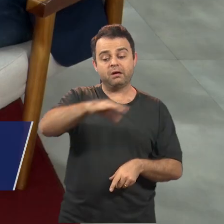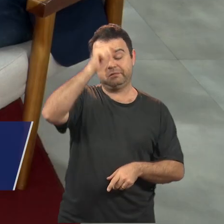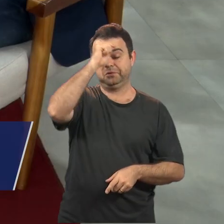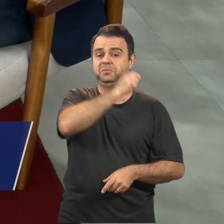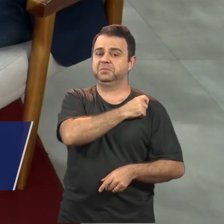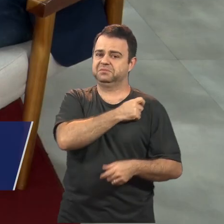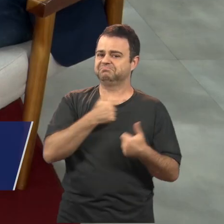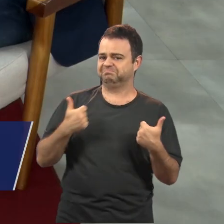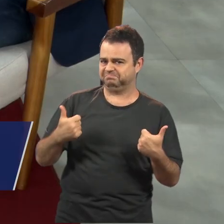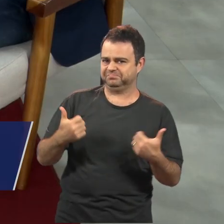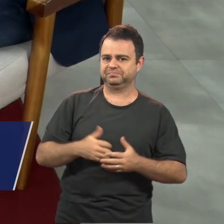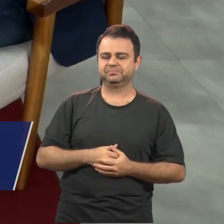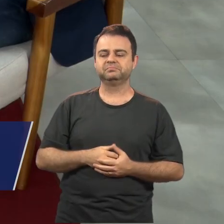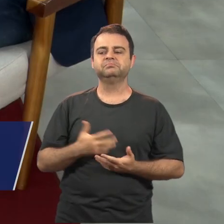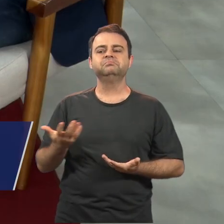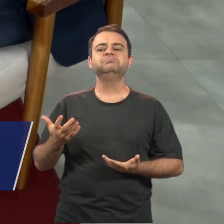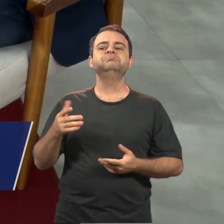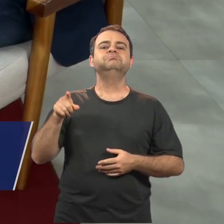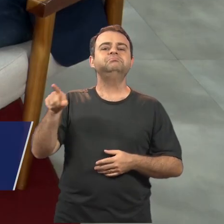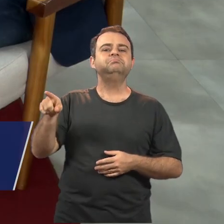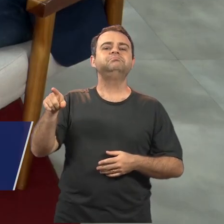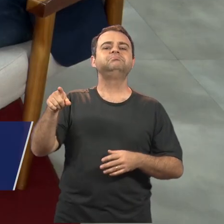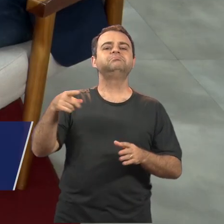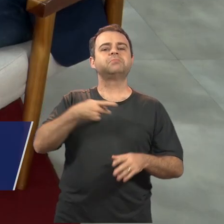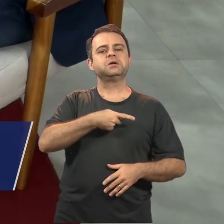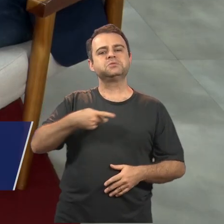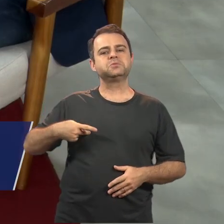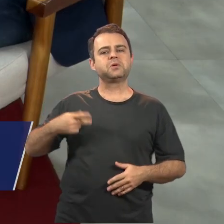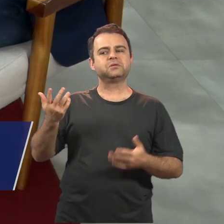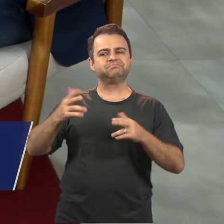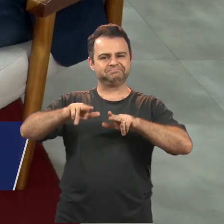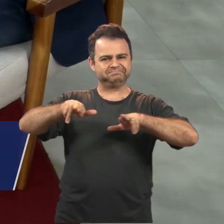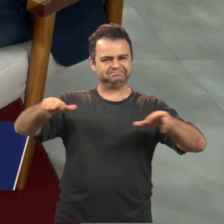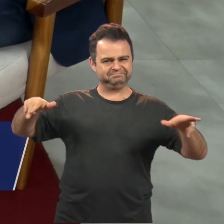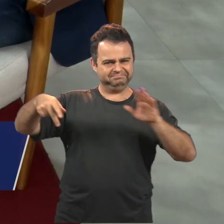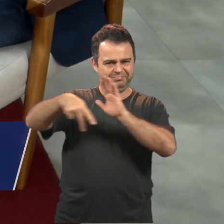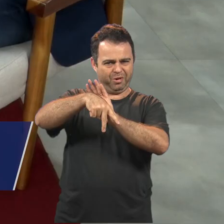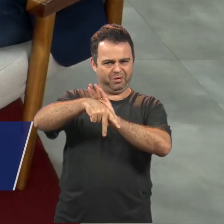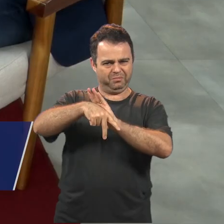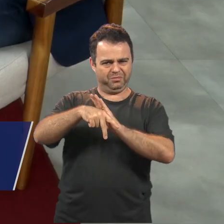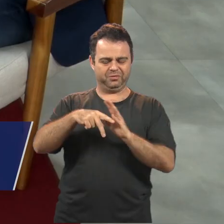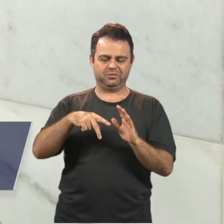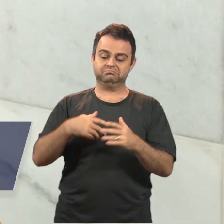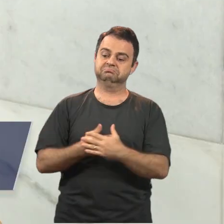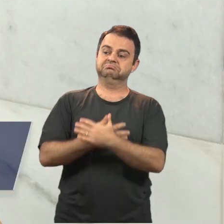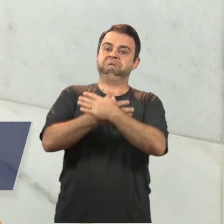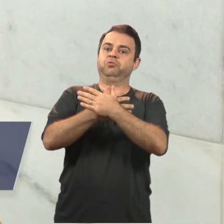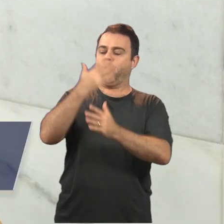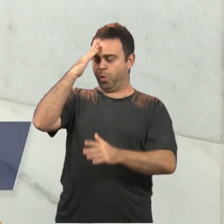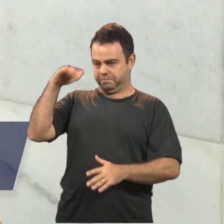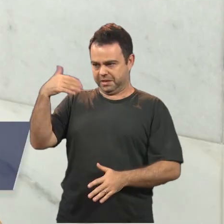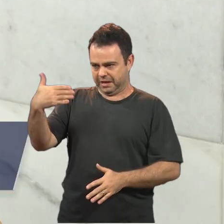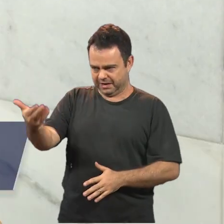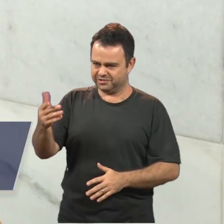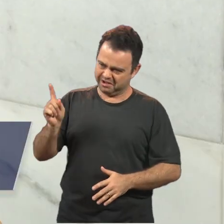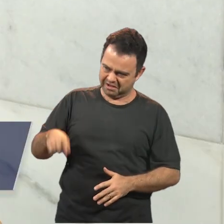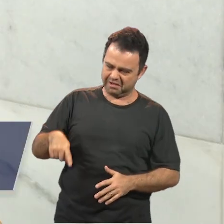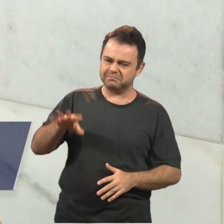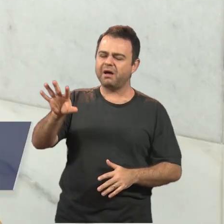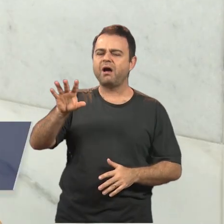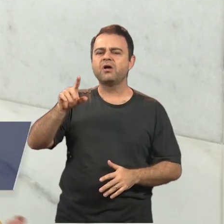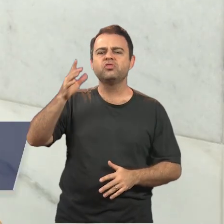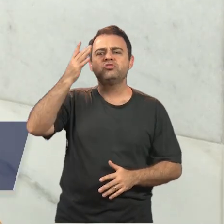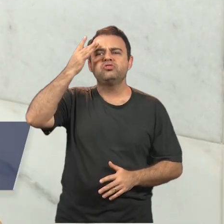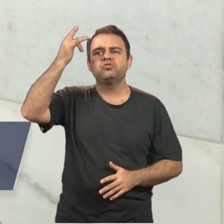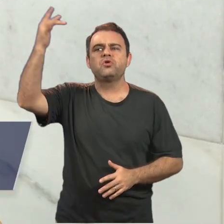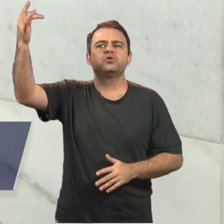né, aos pastores das igrejas, das unidades aqui de São José do Rio Preto também. Eu gostaria que o senhor comentasse como que é a sua relação no dia a dia